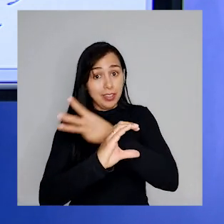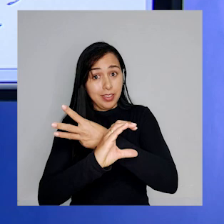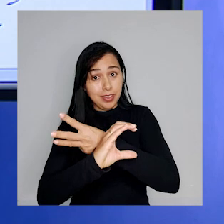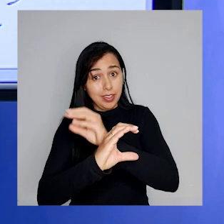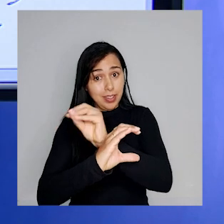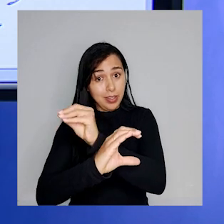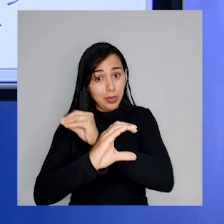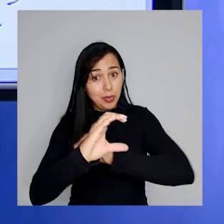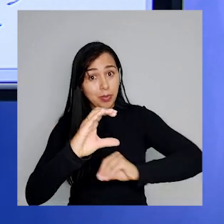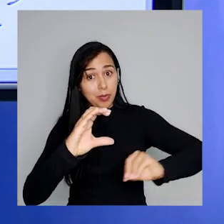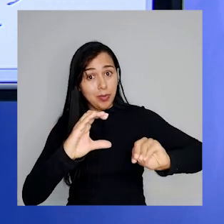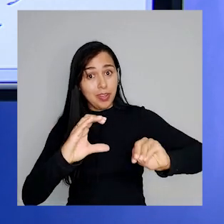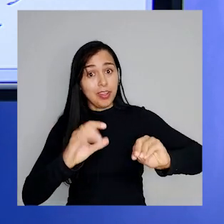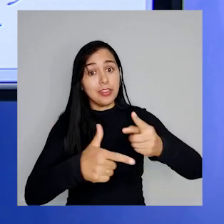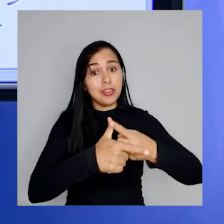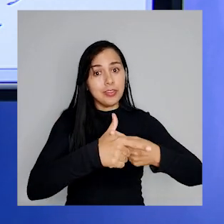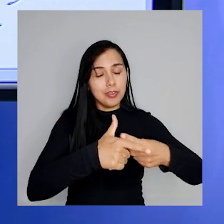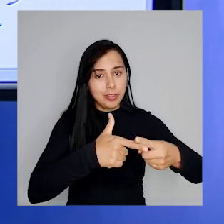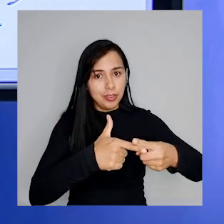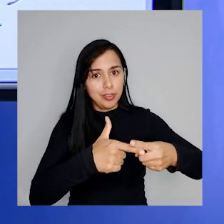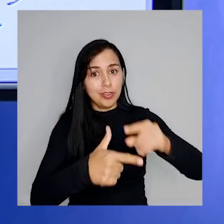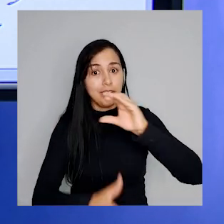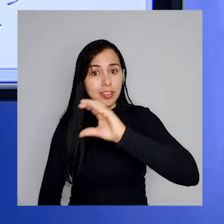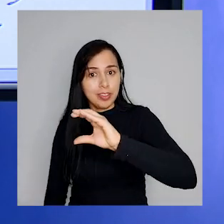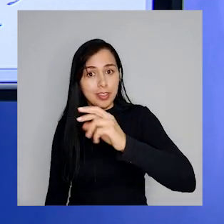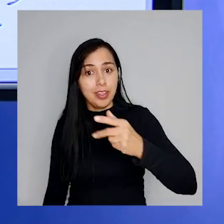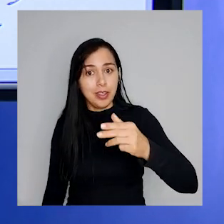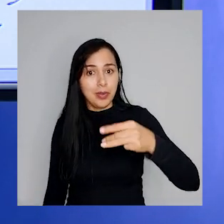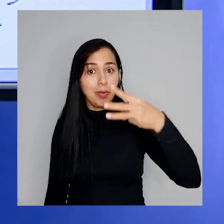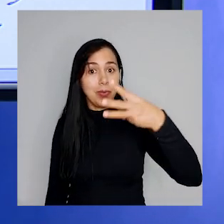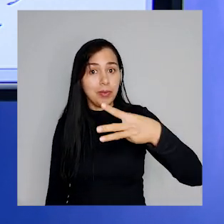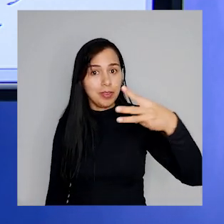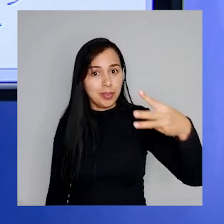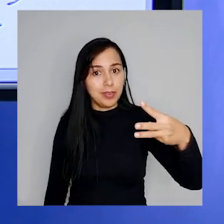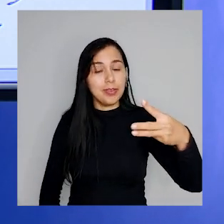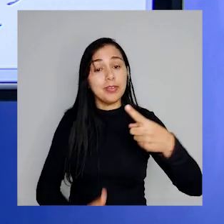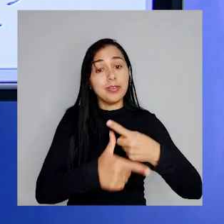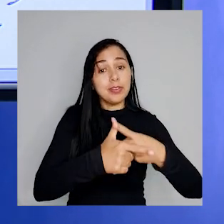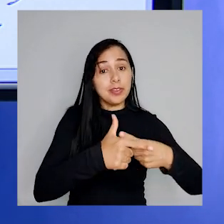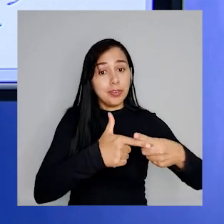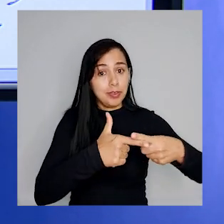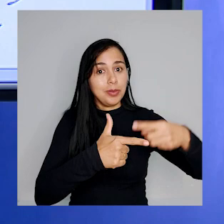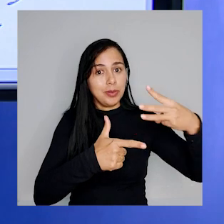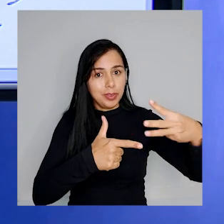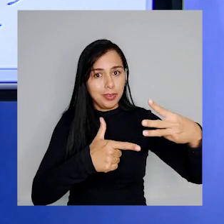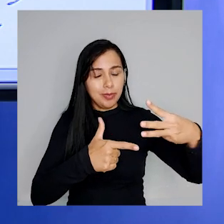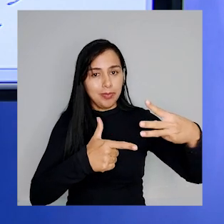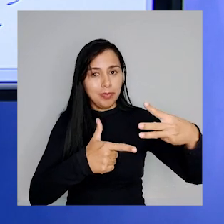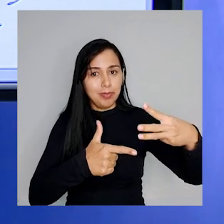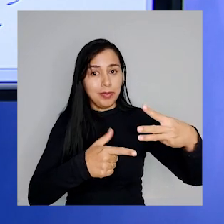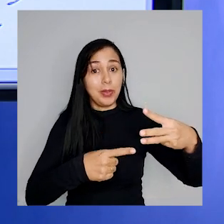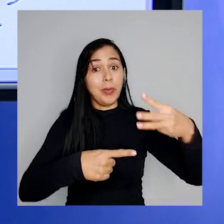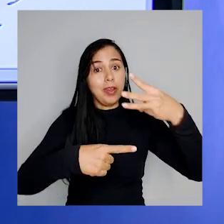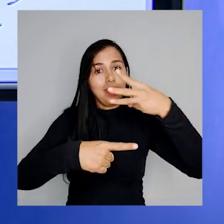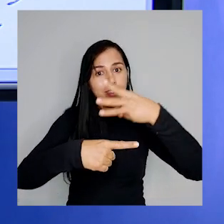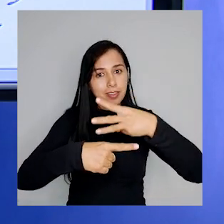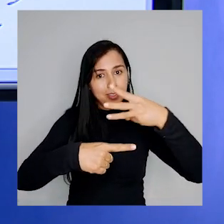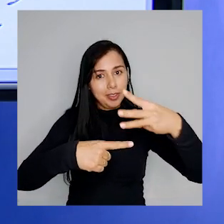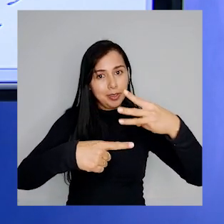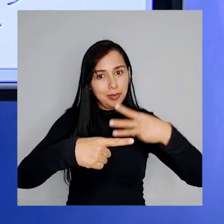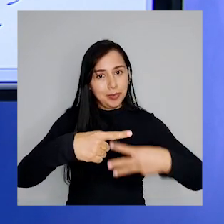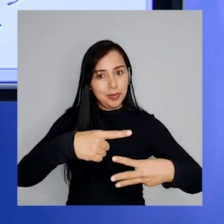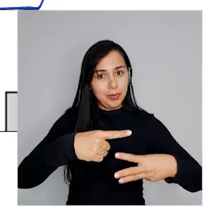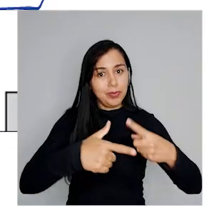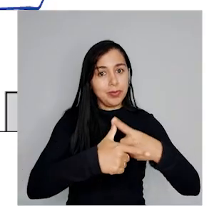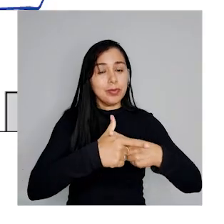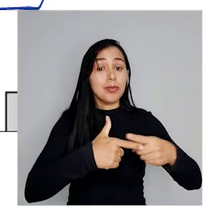esse 33 por 3, eu vou encontrar o valor de 11. Isso quer dizer o quê? Que cada pino cinza vale